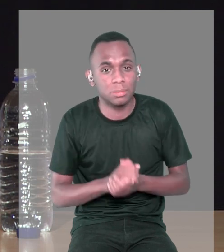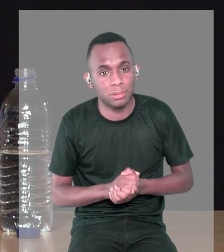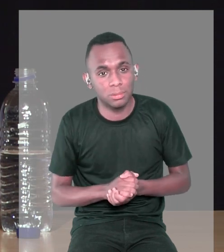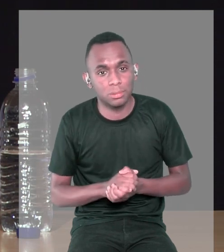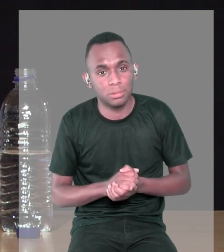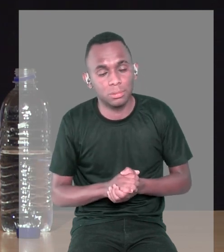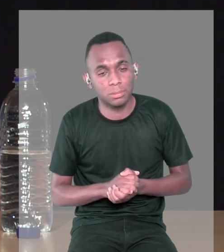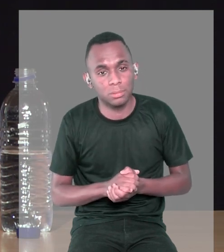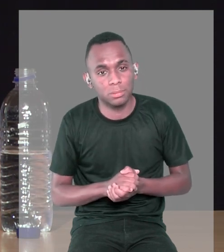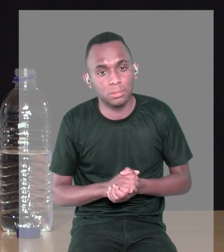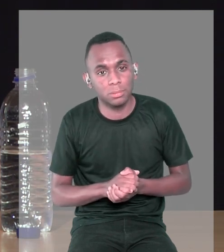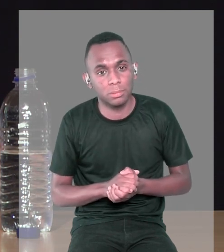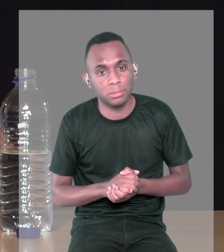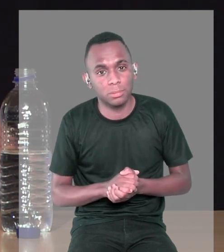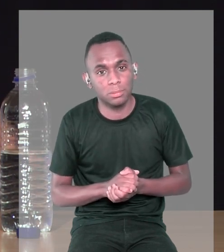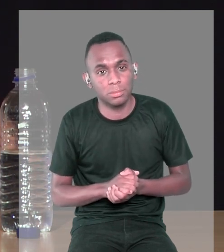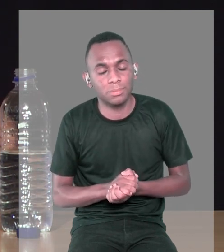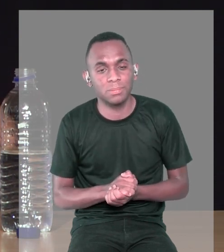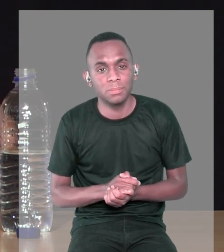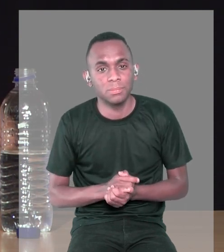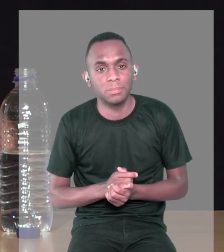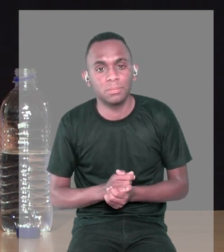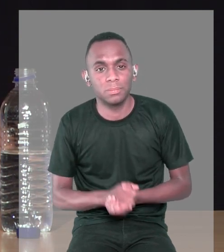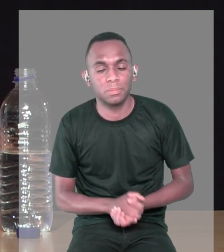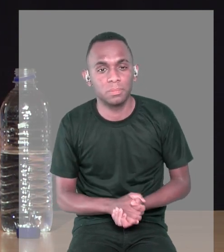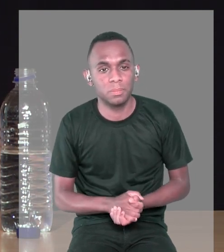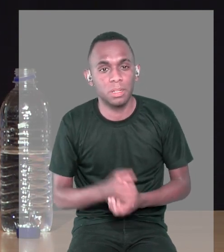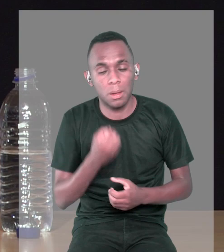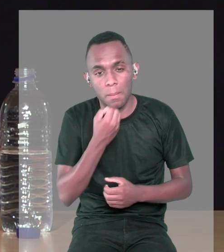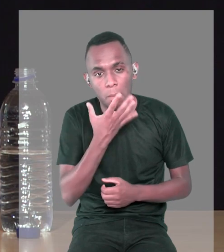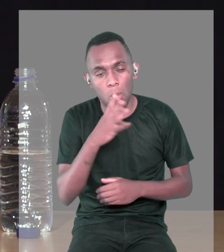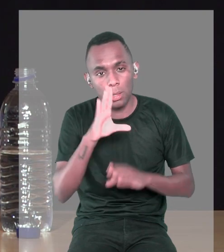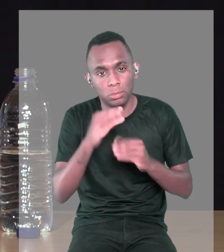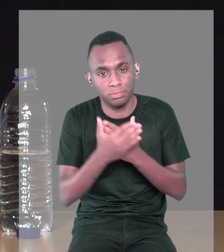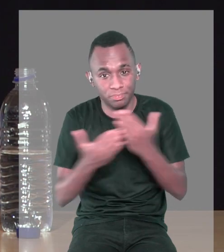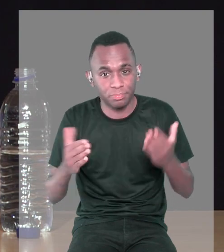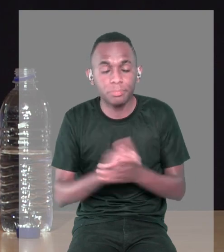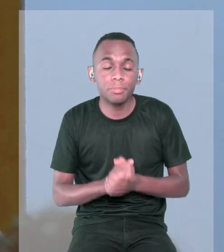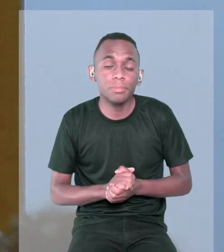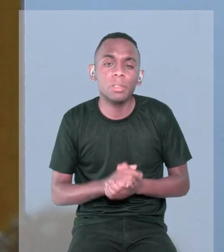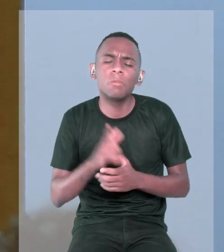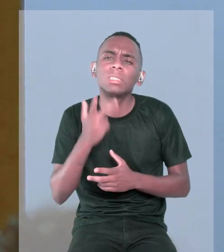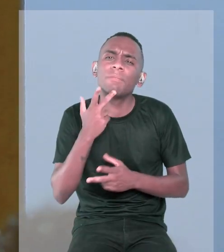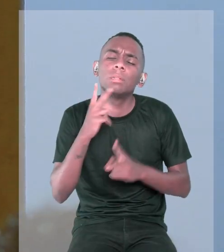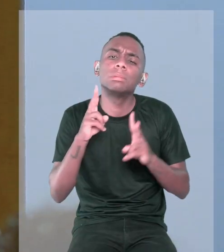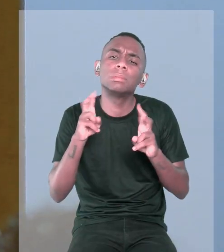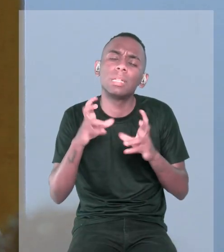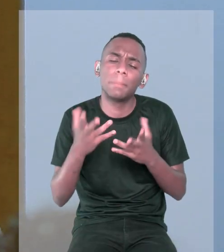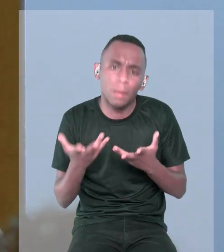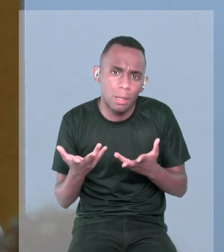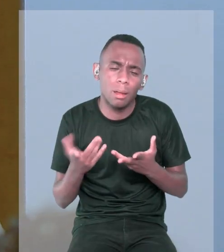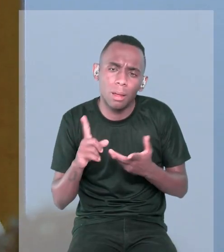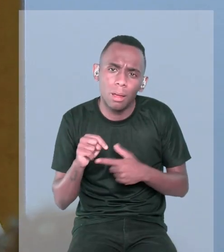Boa noite. Sobre o que você falou, seria o amor, essa capacidade da gente lidar com